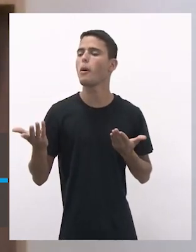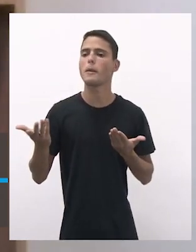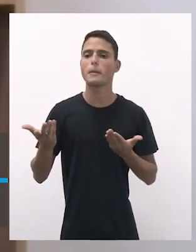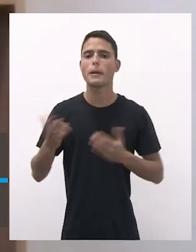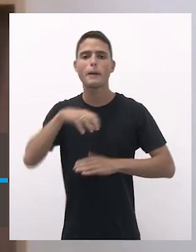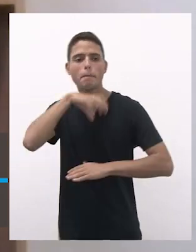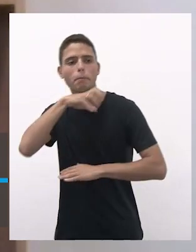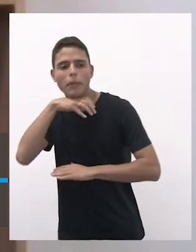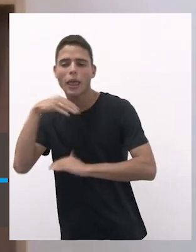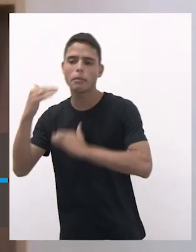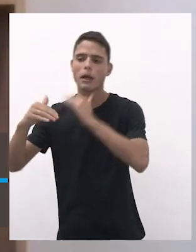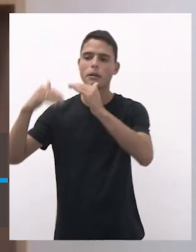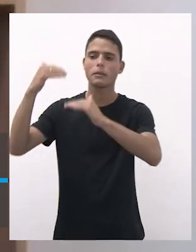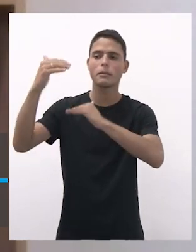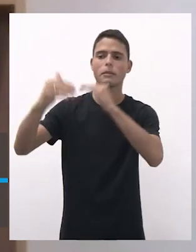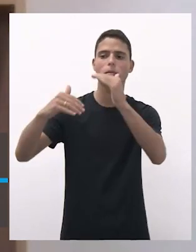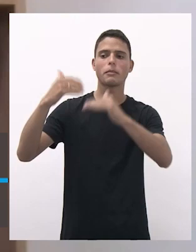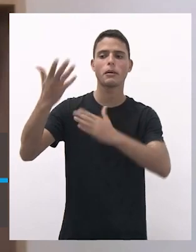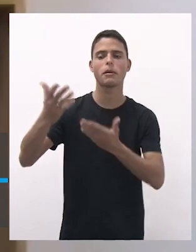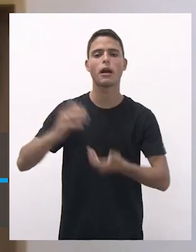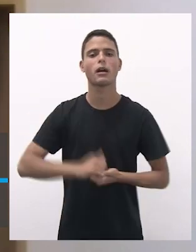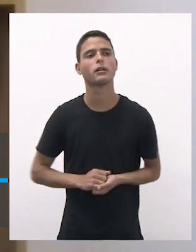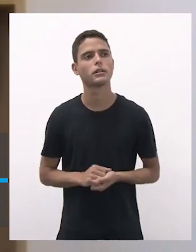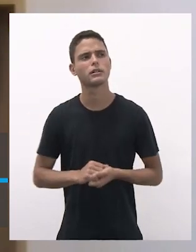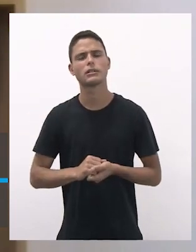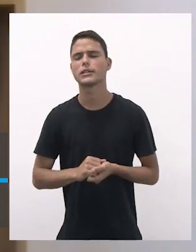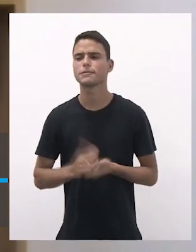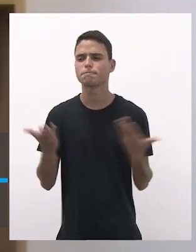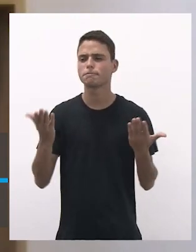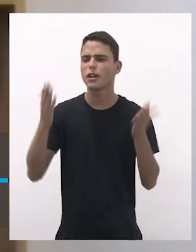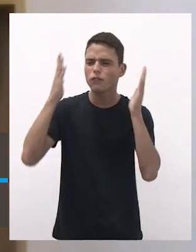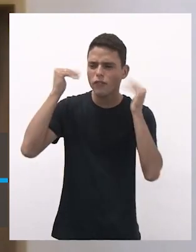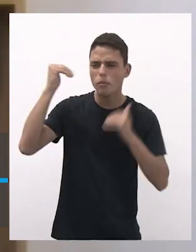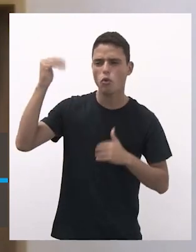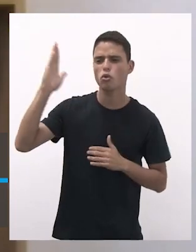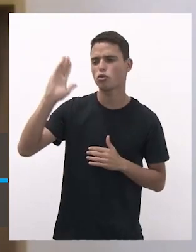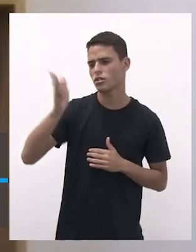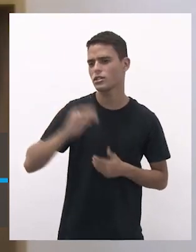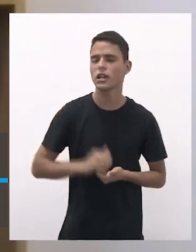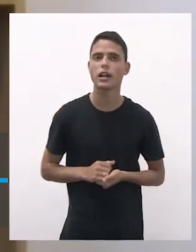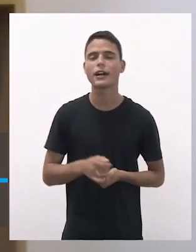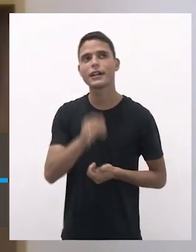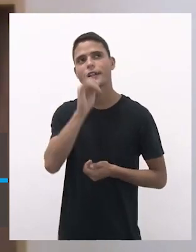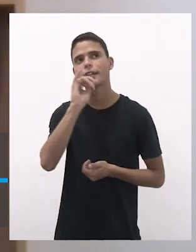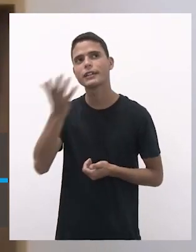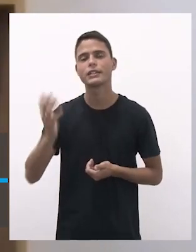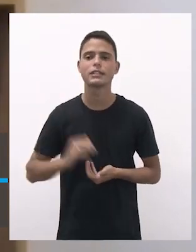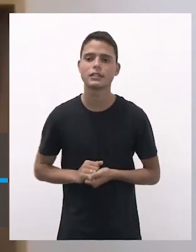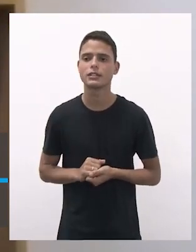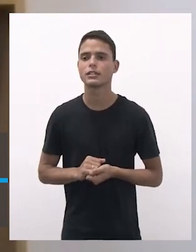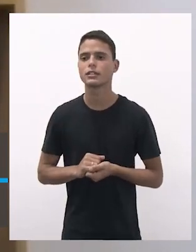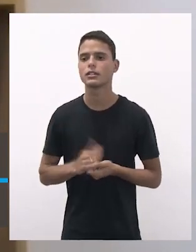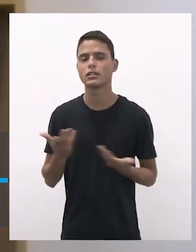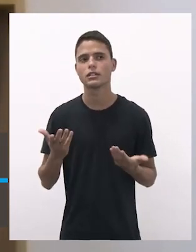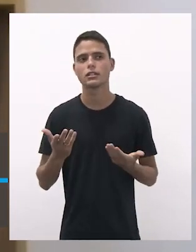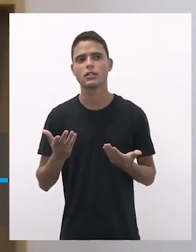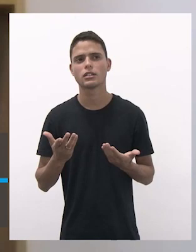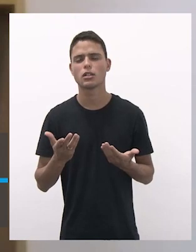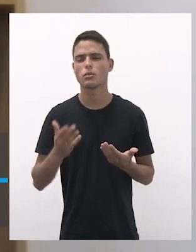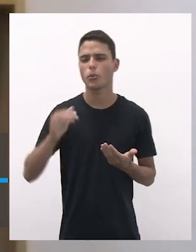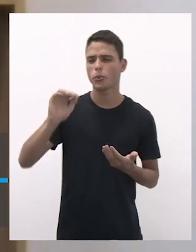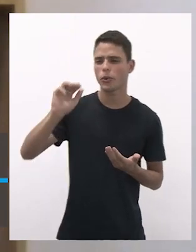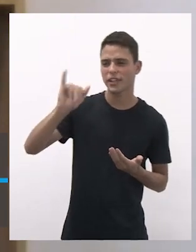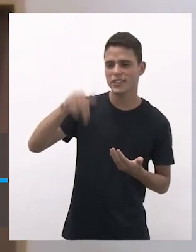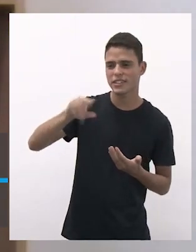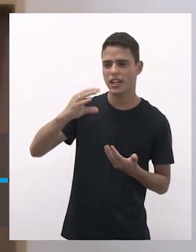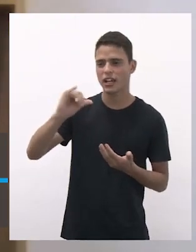A Metamorfose do Kafka, essas obras assim de muito peso, como Ensaio sobre a Cegueira, A